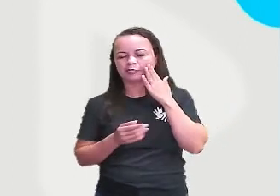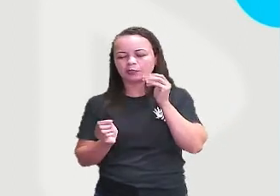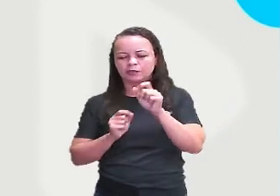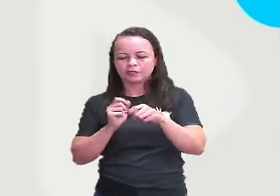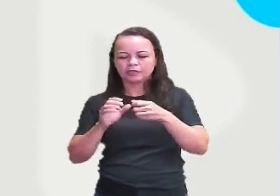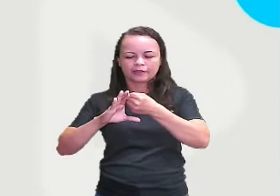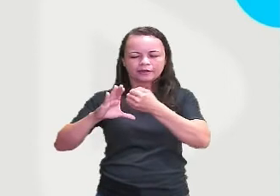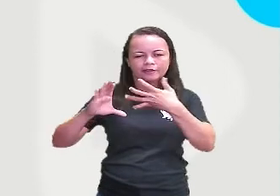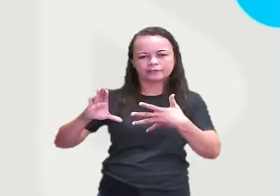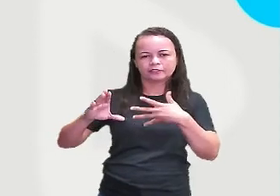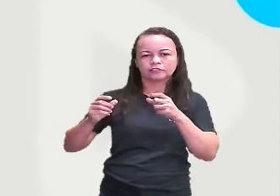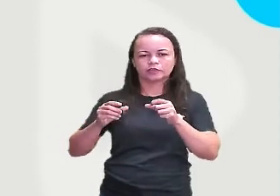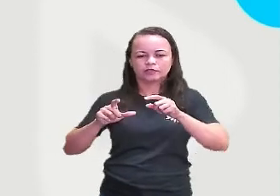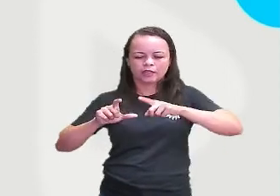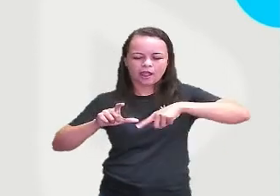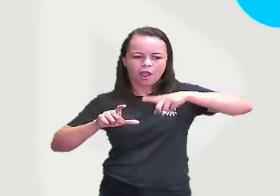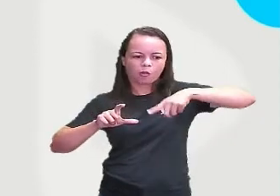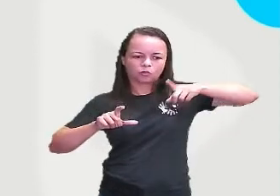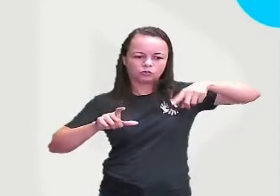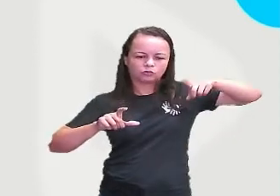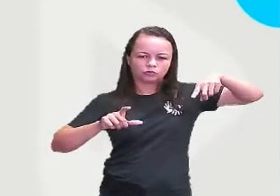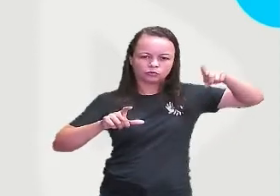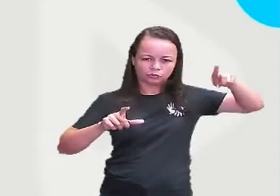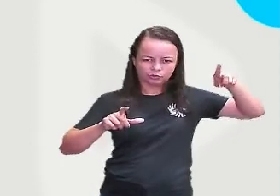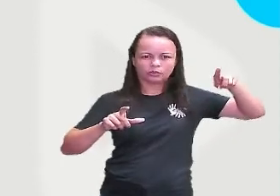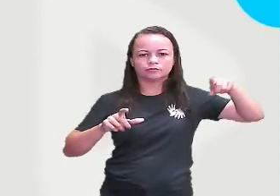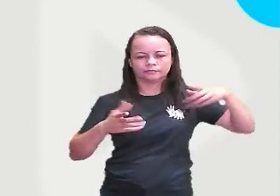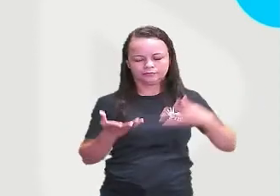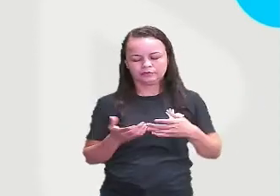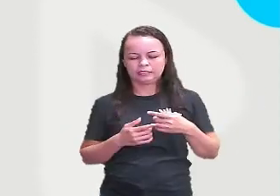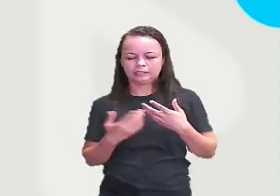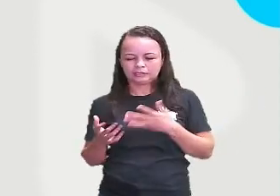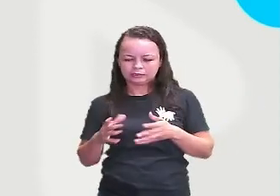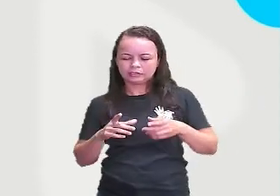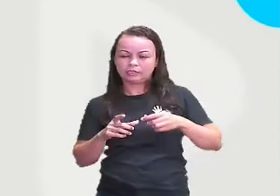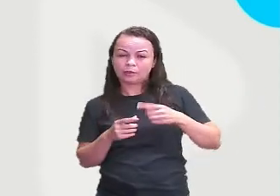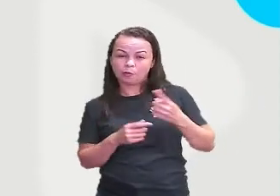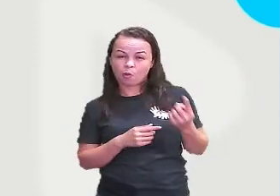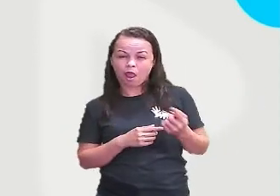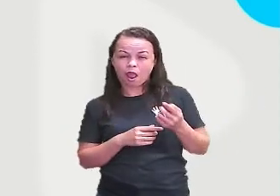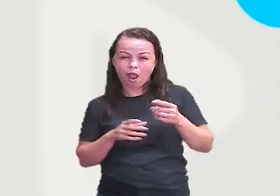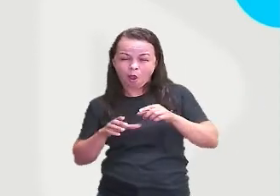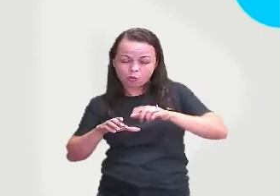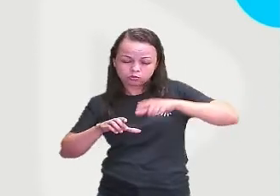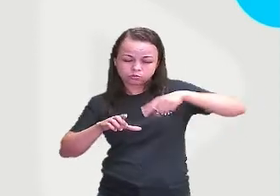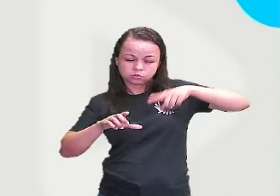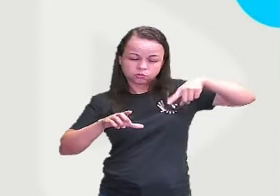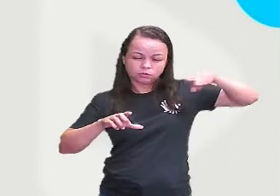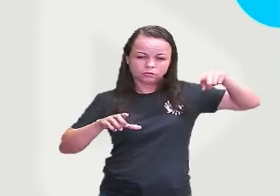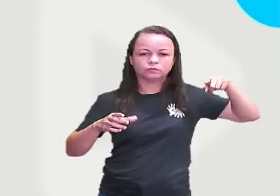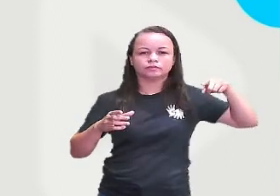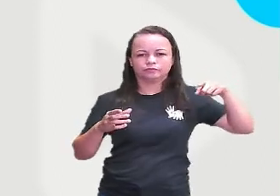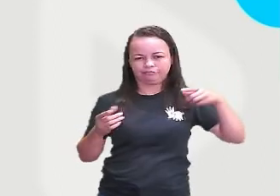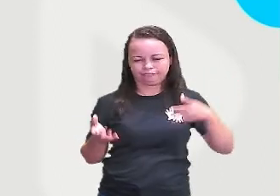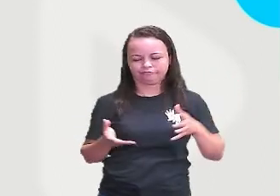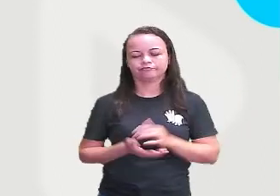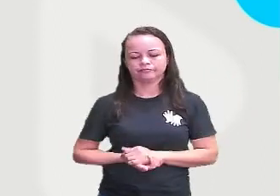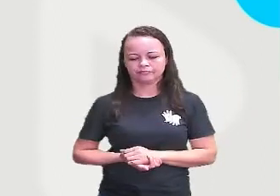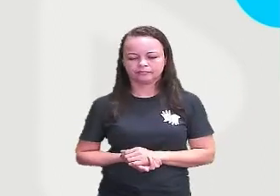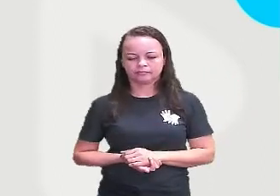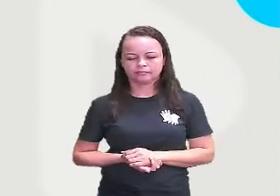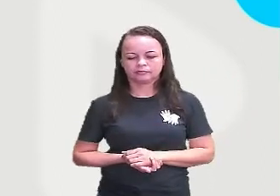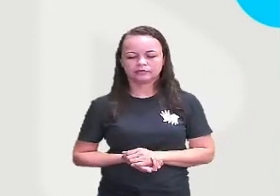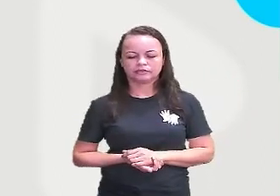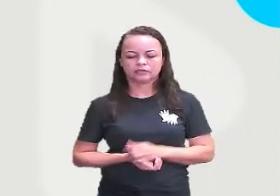característica com a altura, né? O choro do bebê está muito estridente, o choro do bebê está muito alto, tá certo?